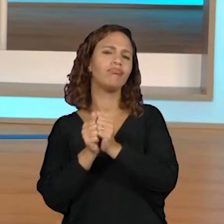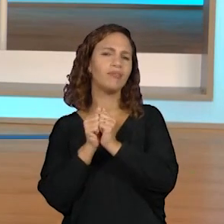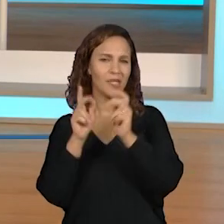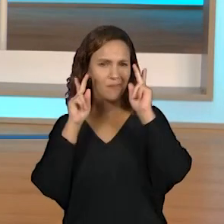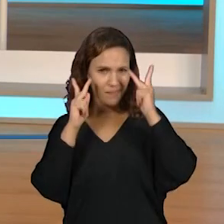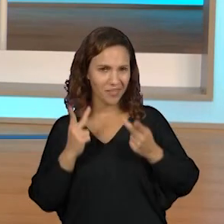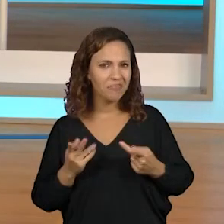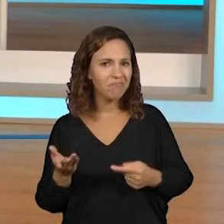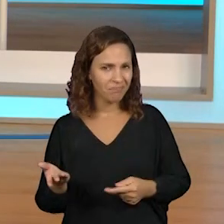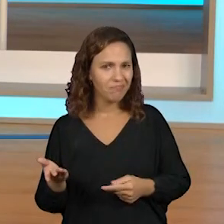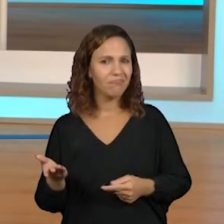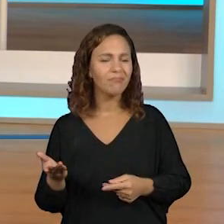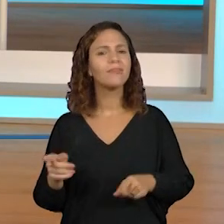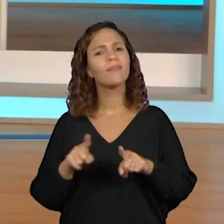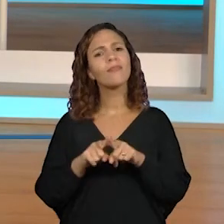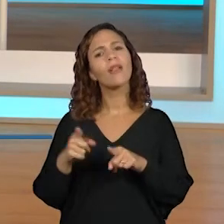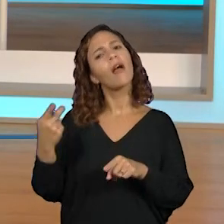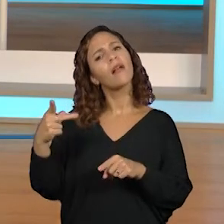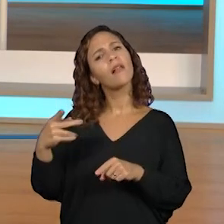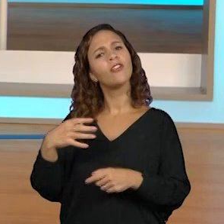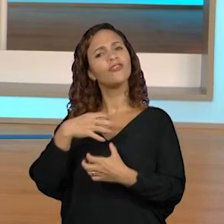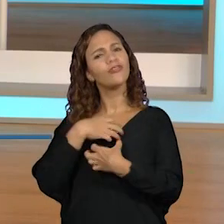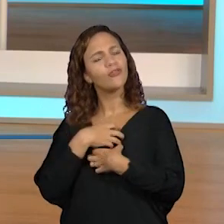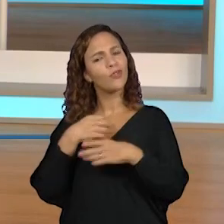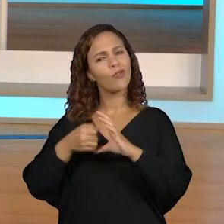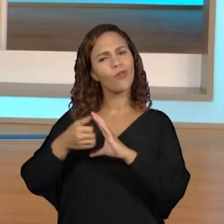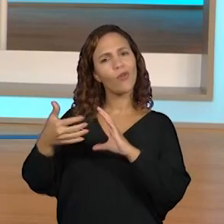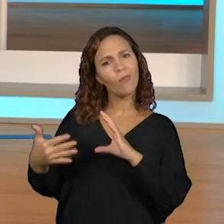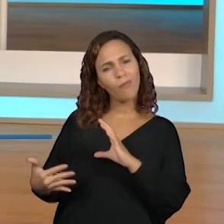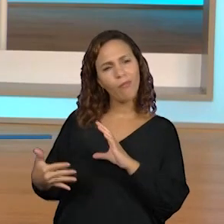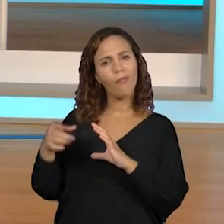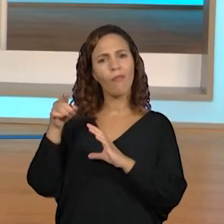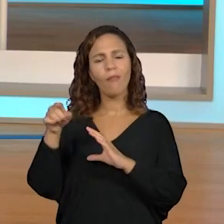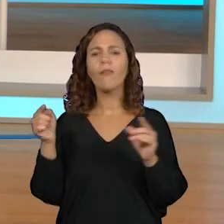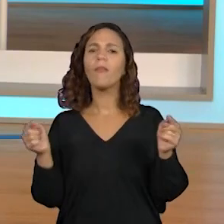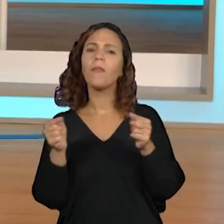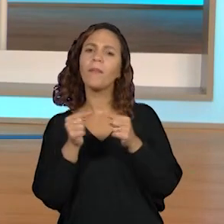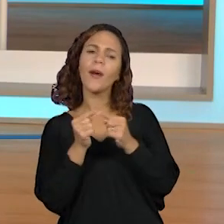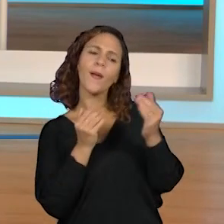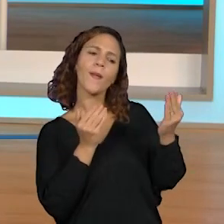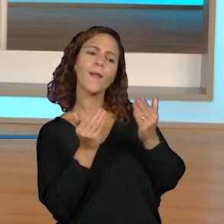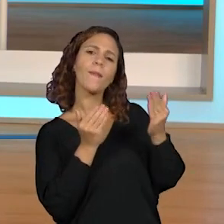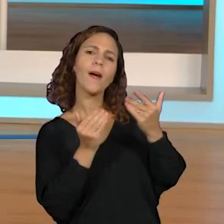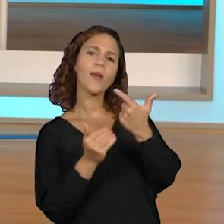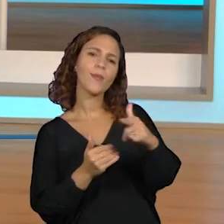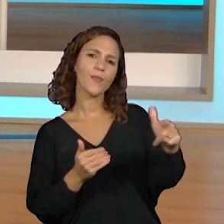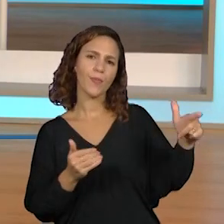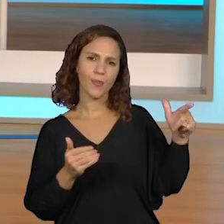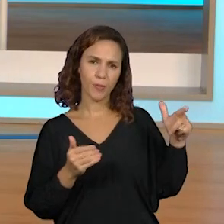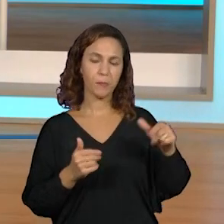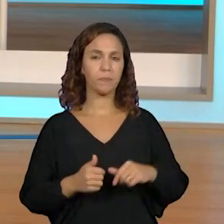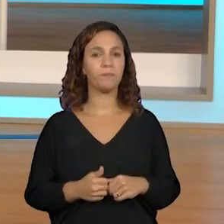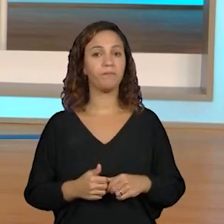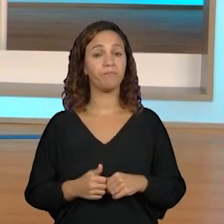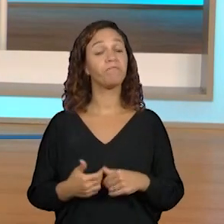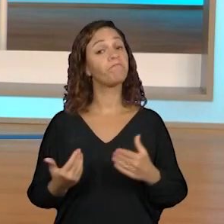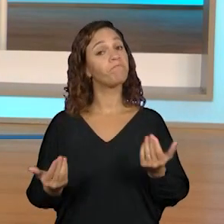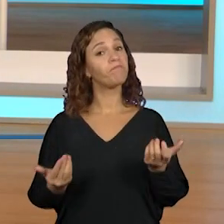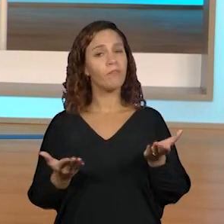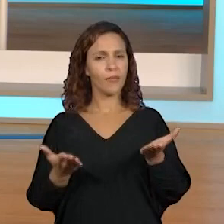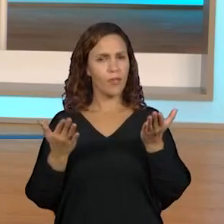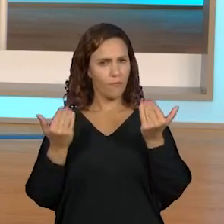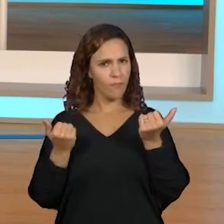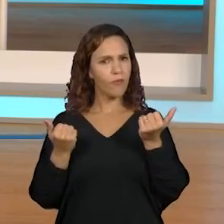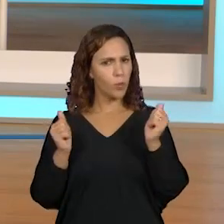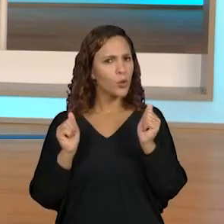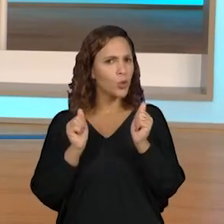verdade vamos Comparar as suas características com outros animais que a gente já conhecem aí para isso nós vamos ler